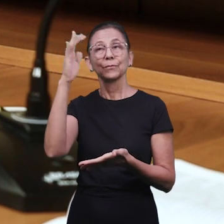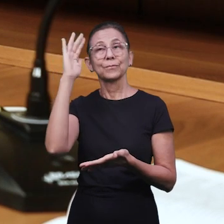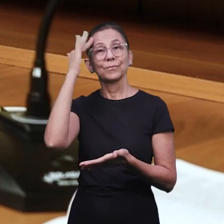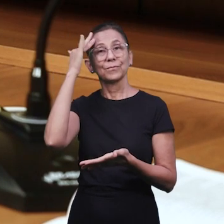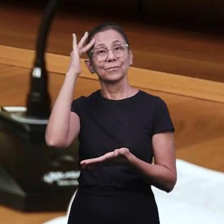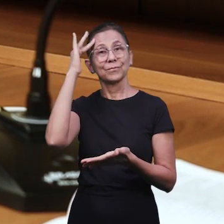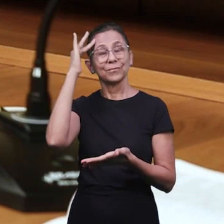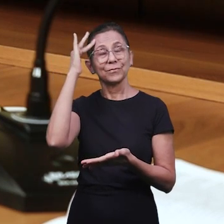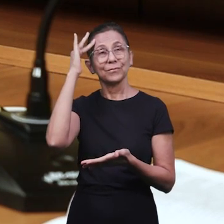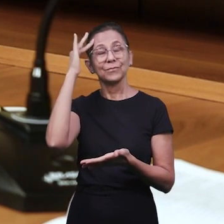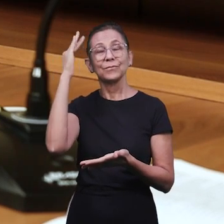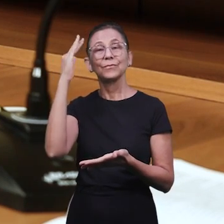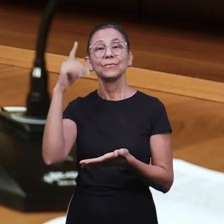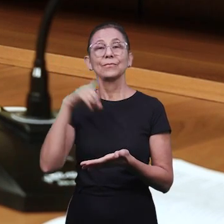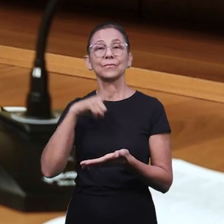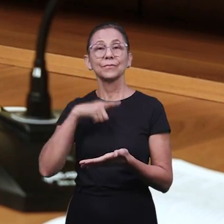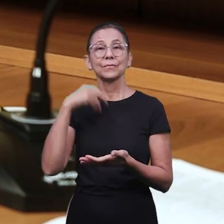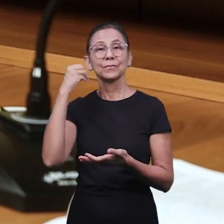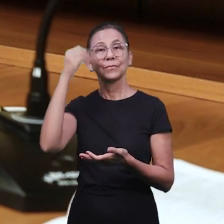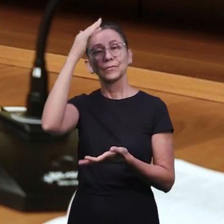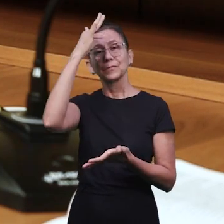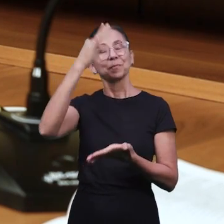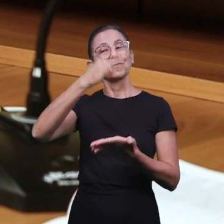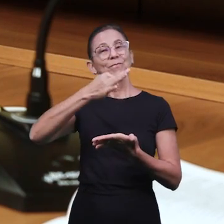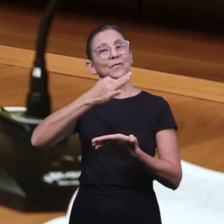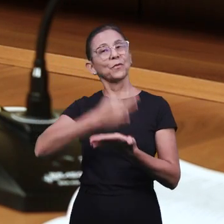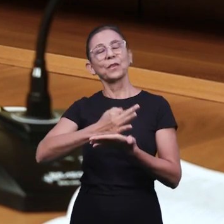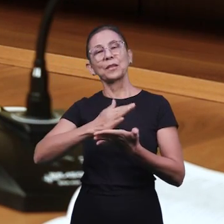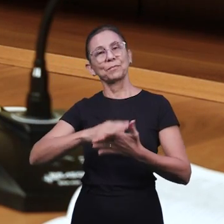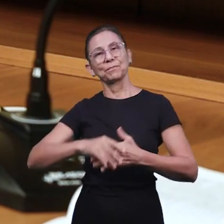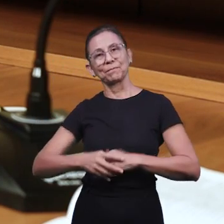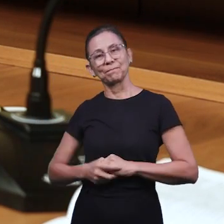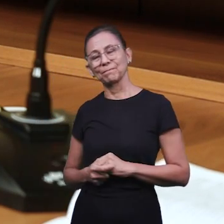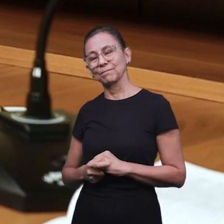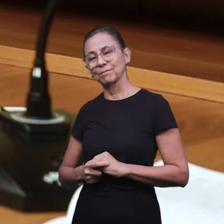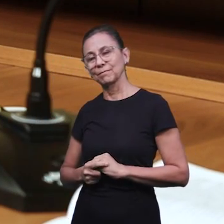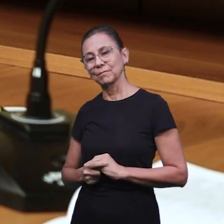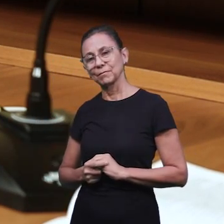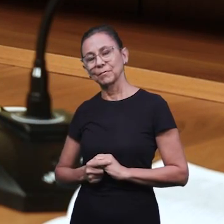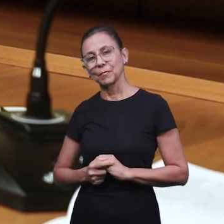que a fé é viva, porque a fé está